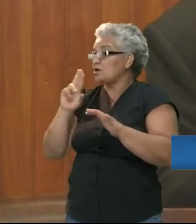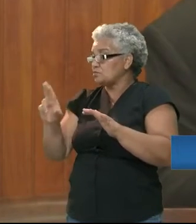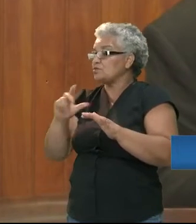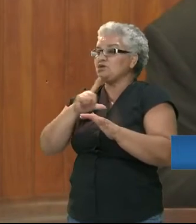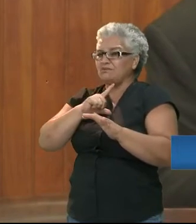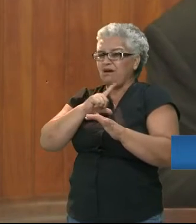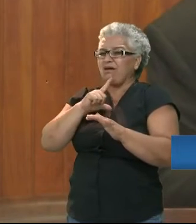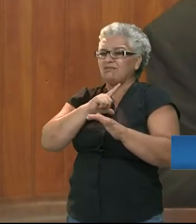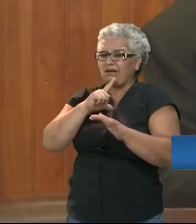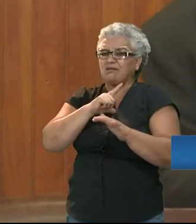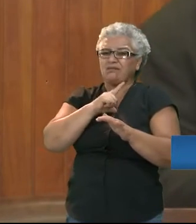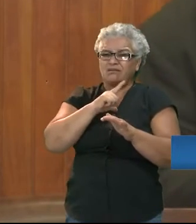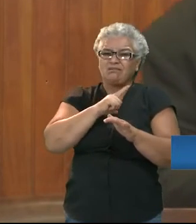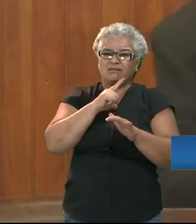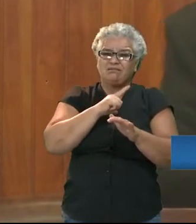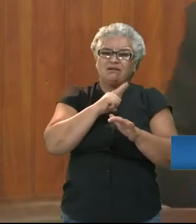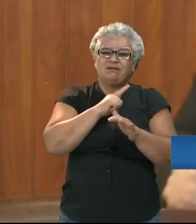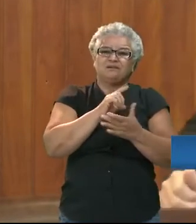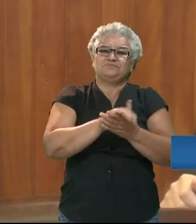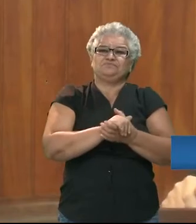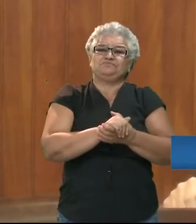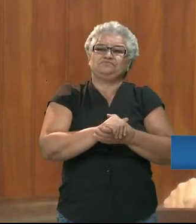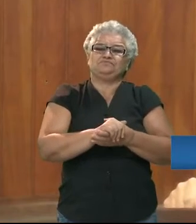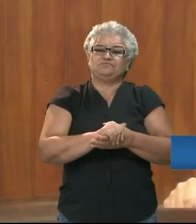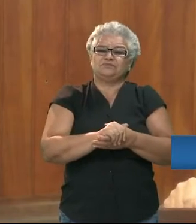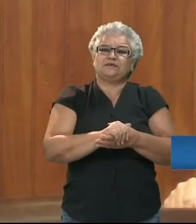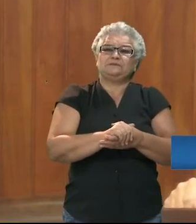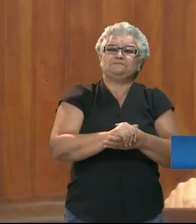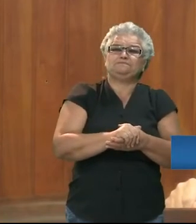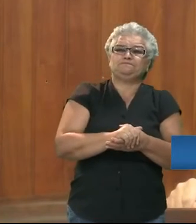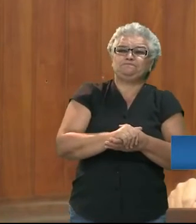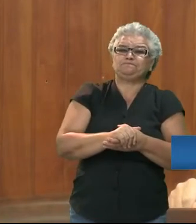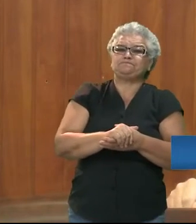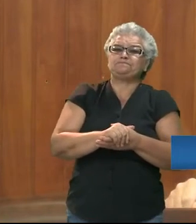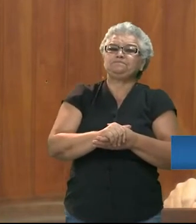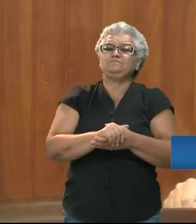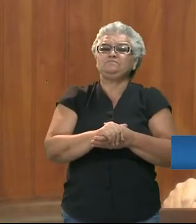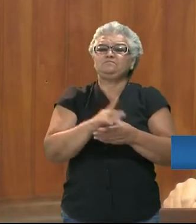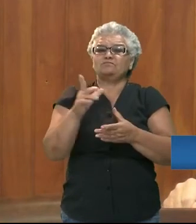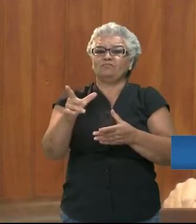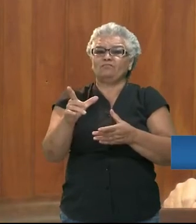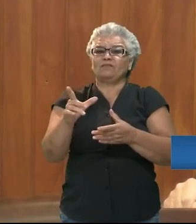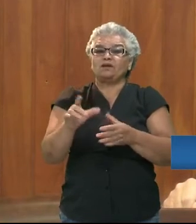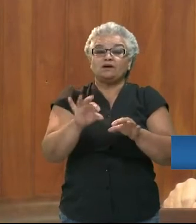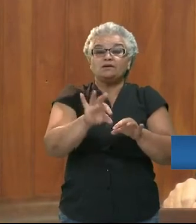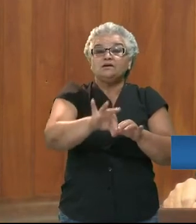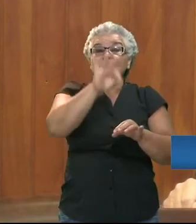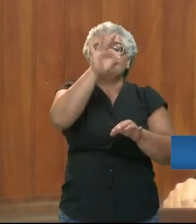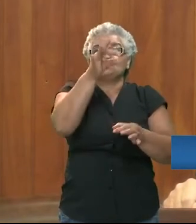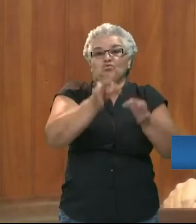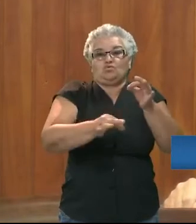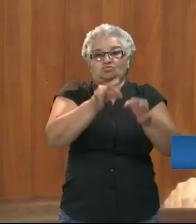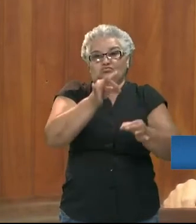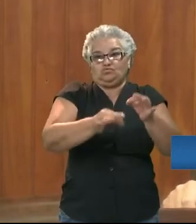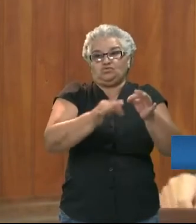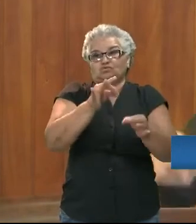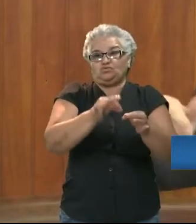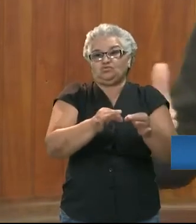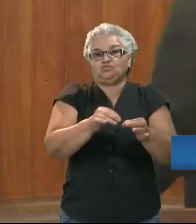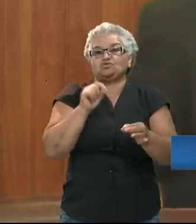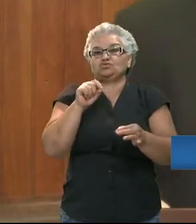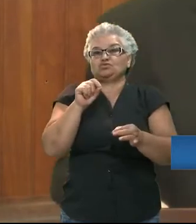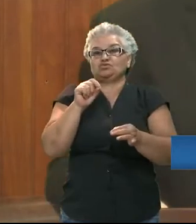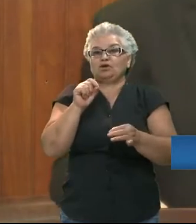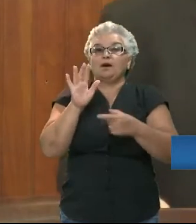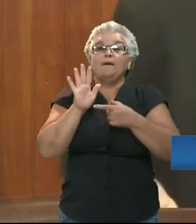correção monetária. Como o próprio dispositivo legal e as decisões dos tribunais superiores, só diz em